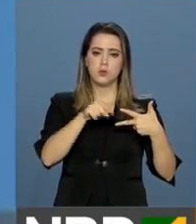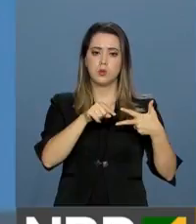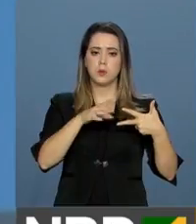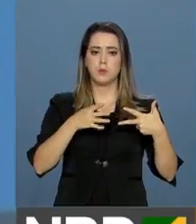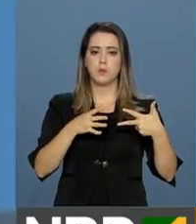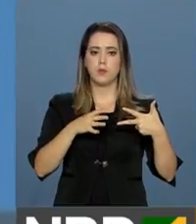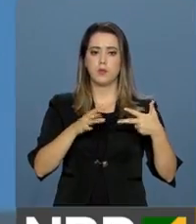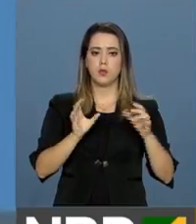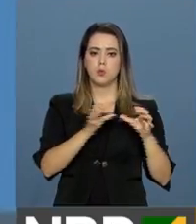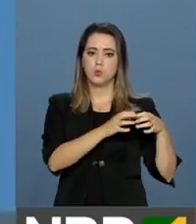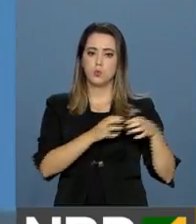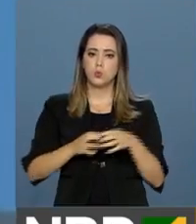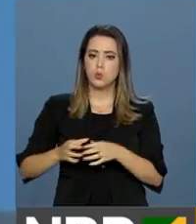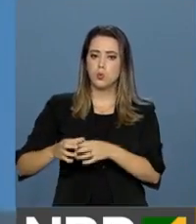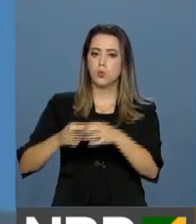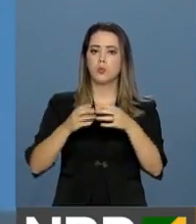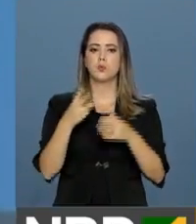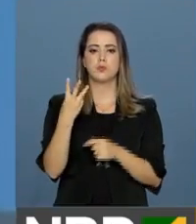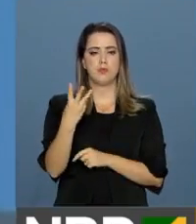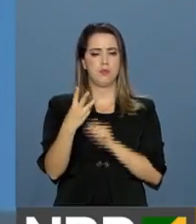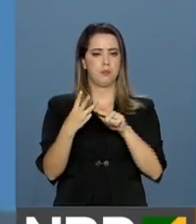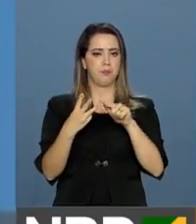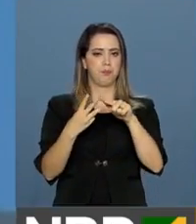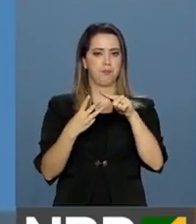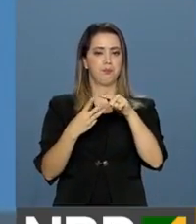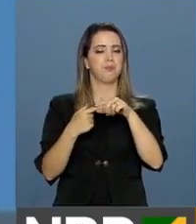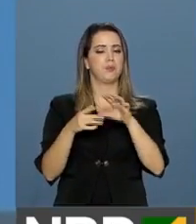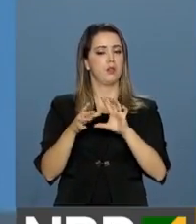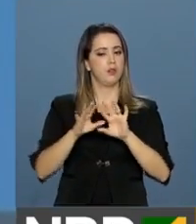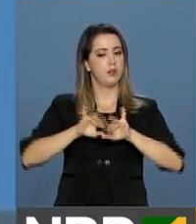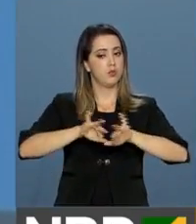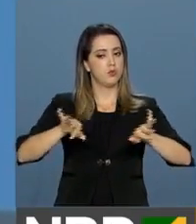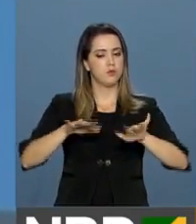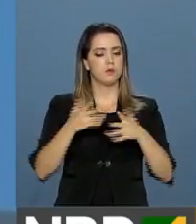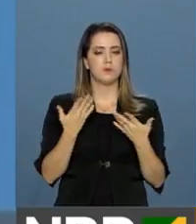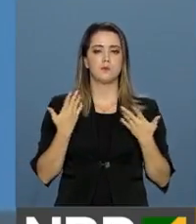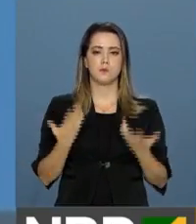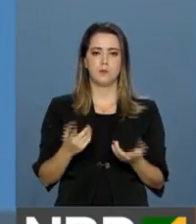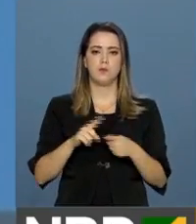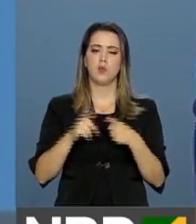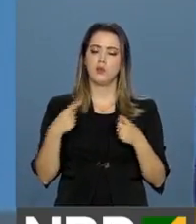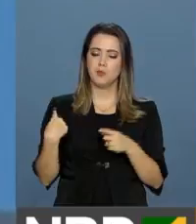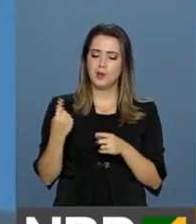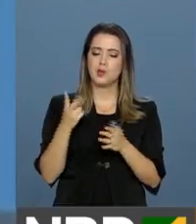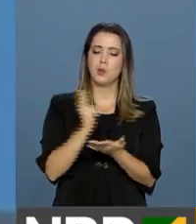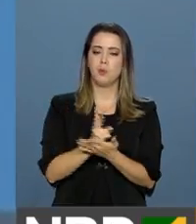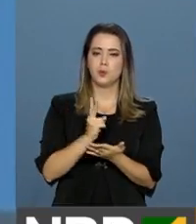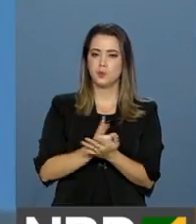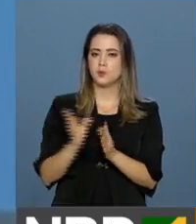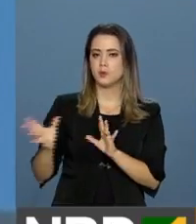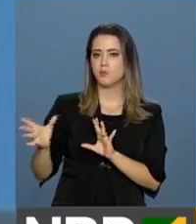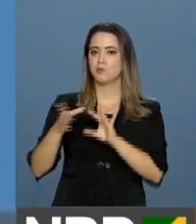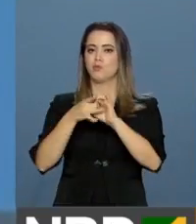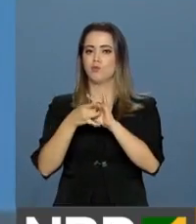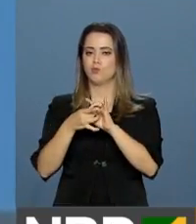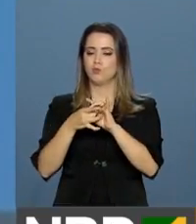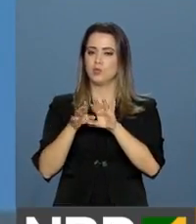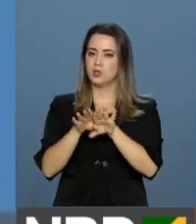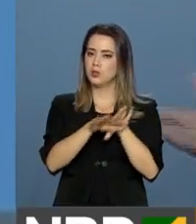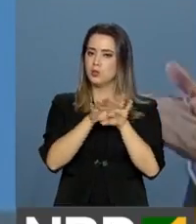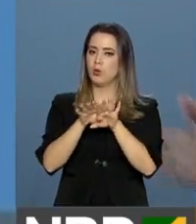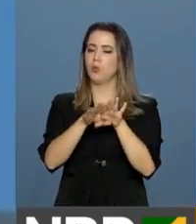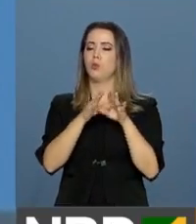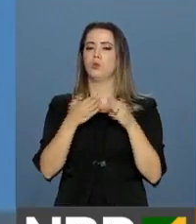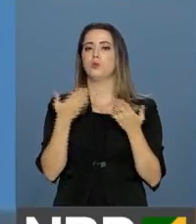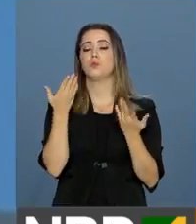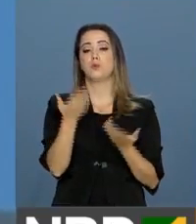poderes mas a minha independência e harmonia porque nós não é exercemos conjuntamente esse trabalho e nesse passo meus colegas